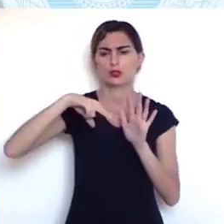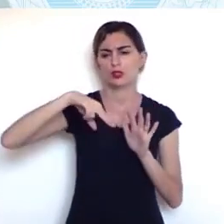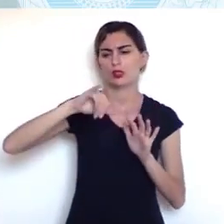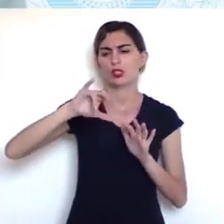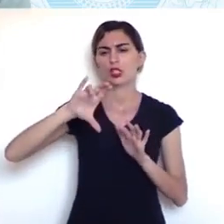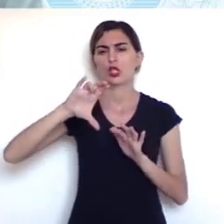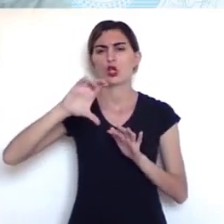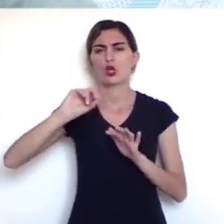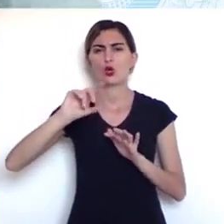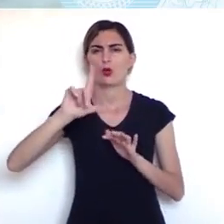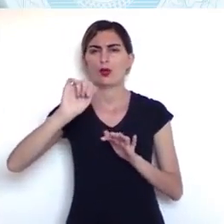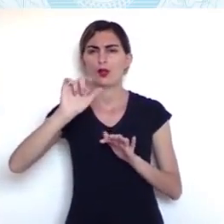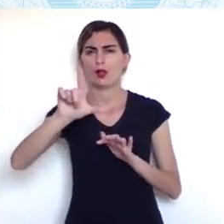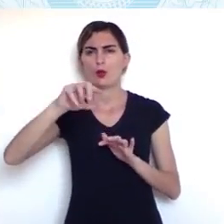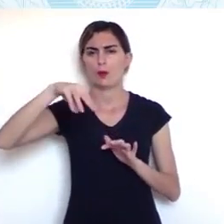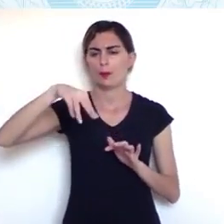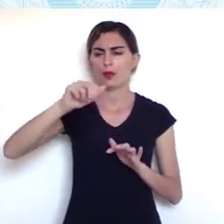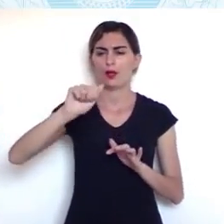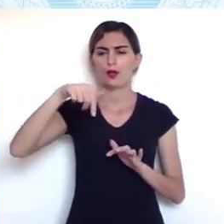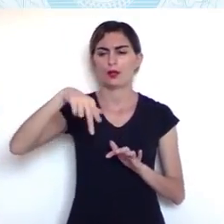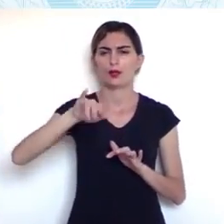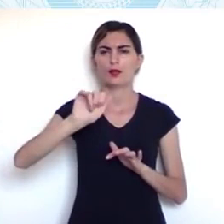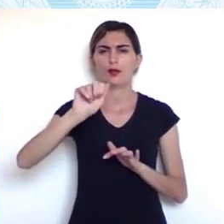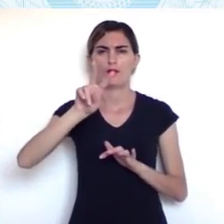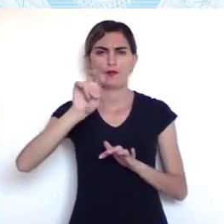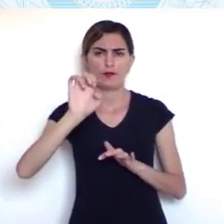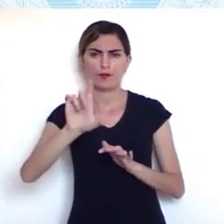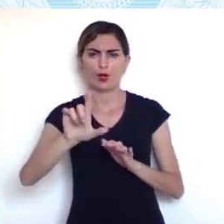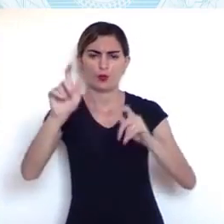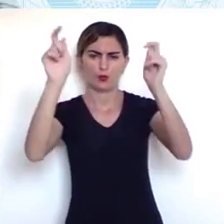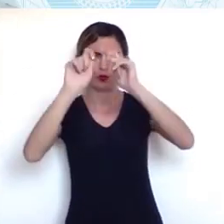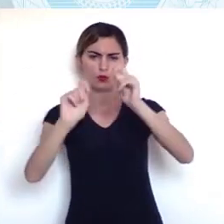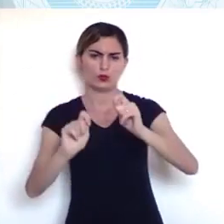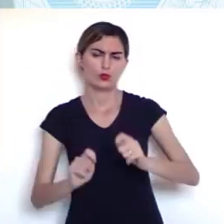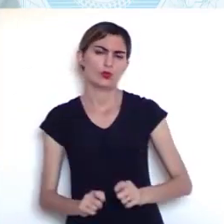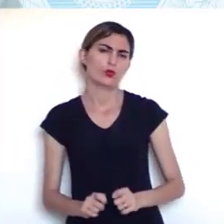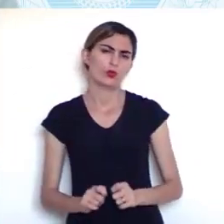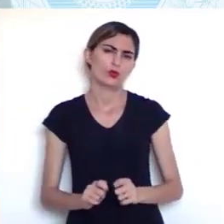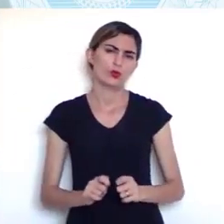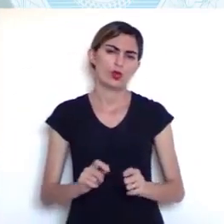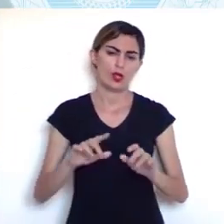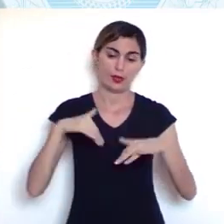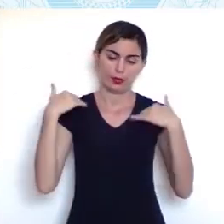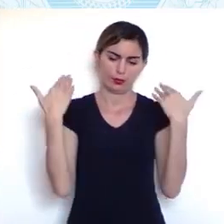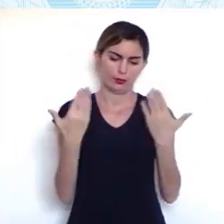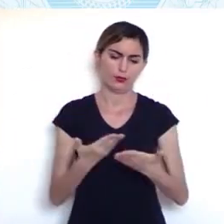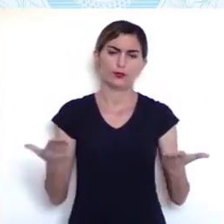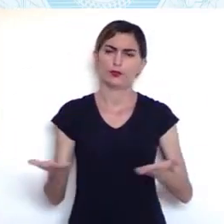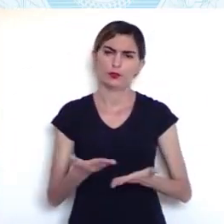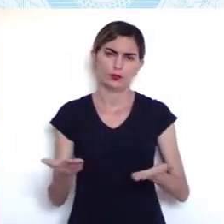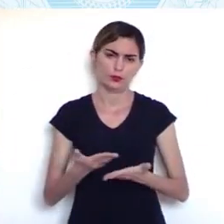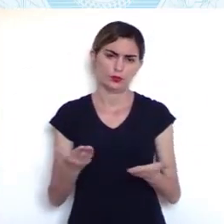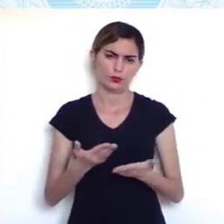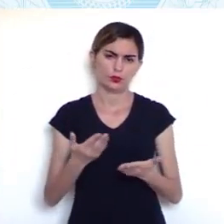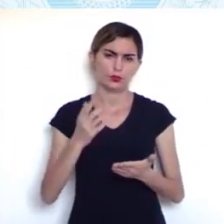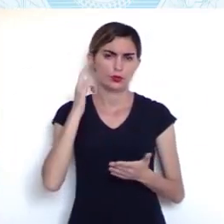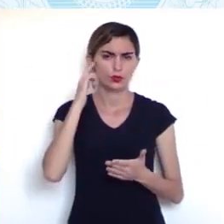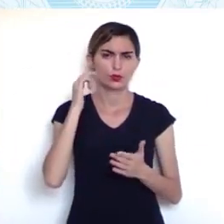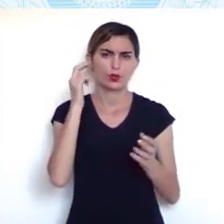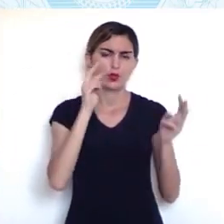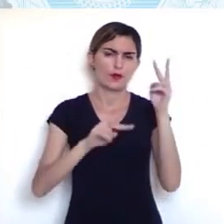da literatura, com a grande obra que até hoje ela é vista como uma